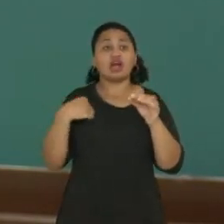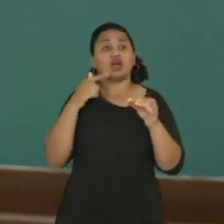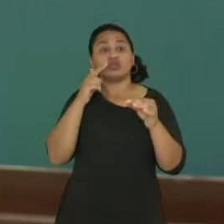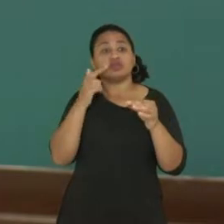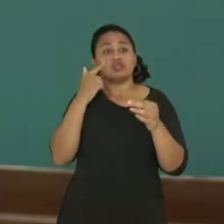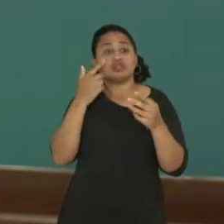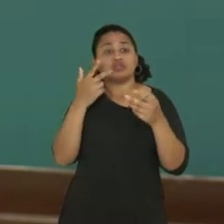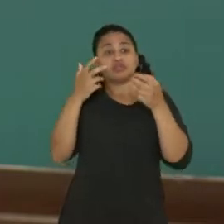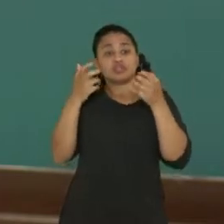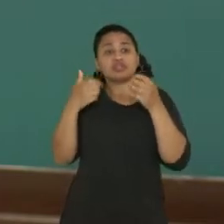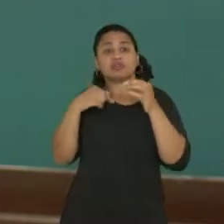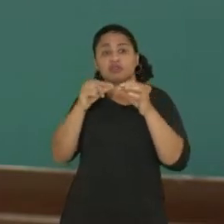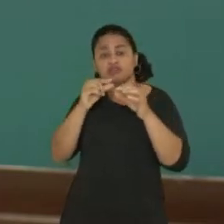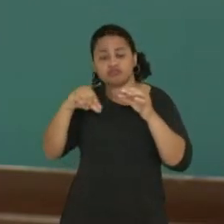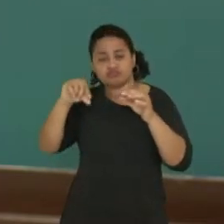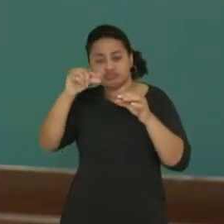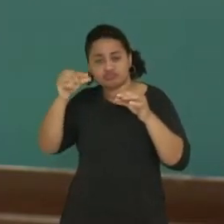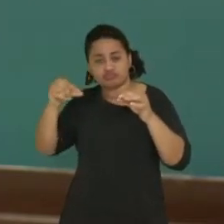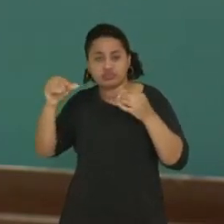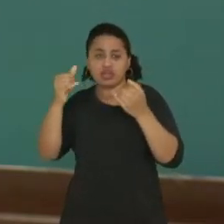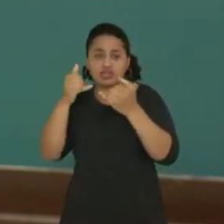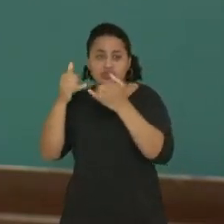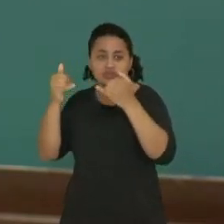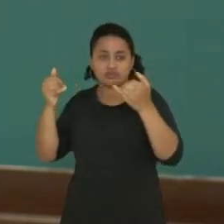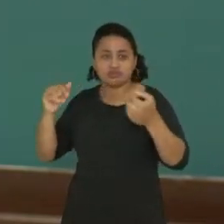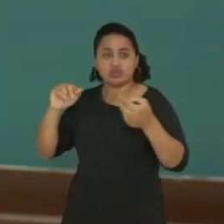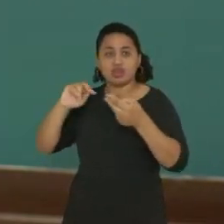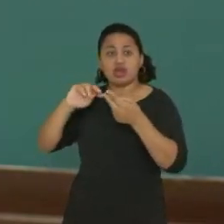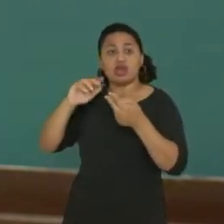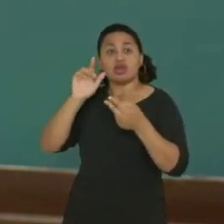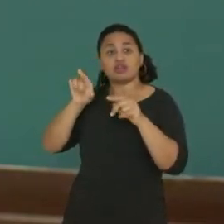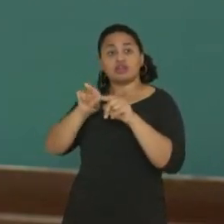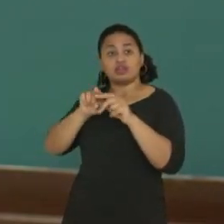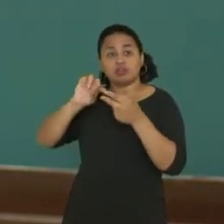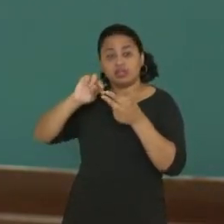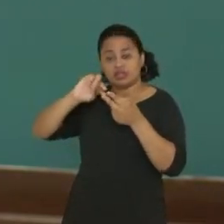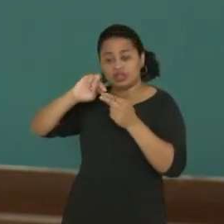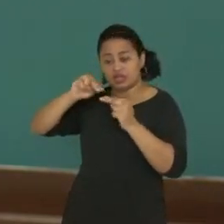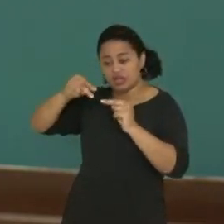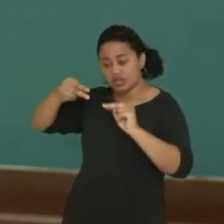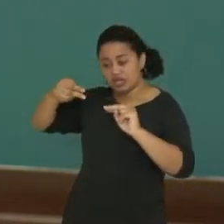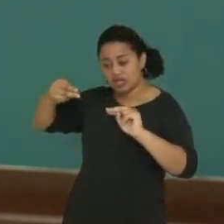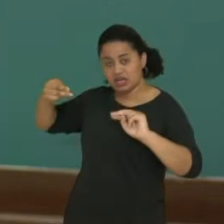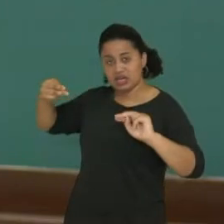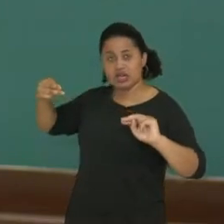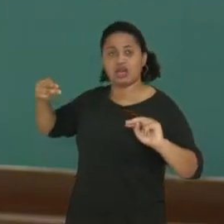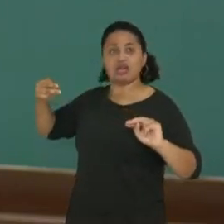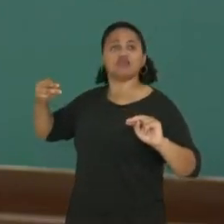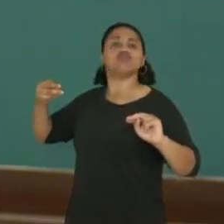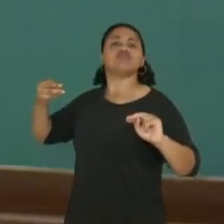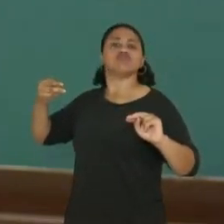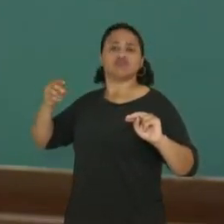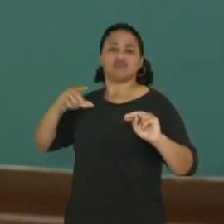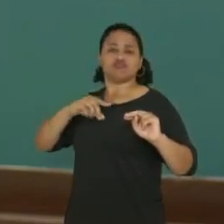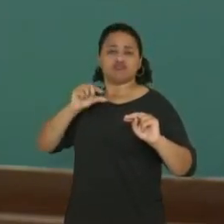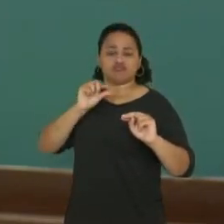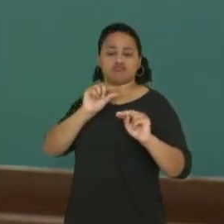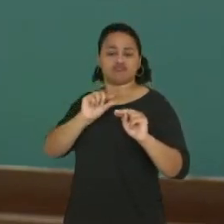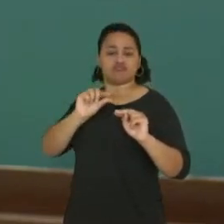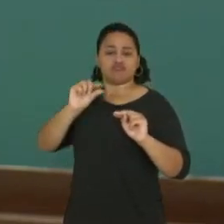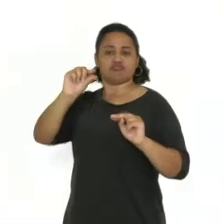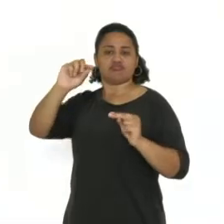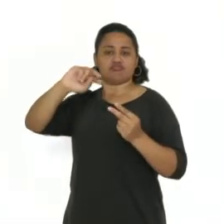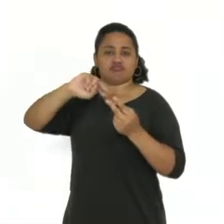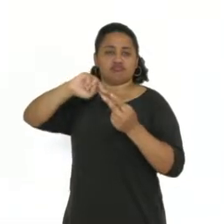aqui as estonas, aqui enroladinho e aqui, ó, DNA, ok? A cadeia de DNA. Então, ele